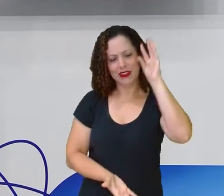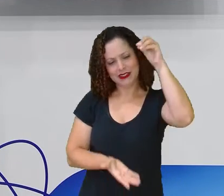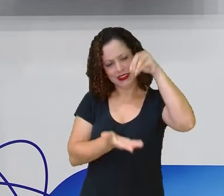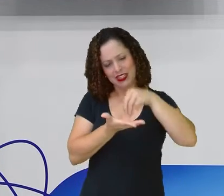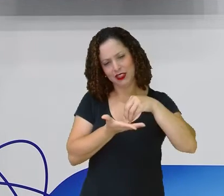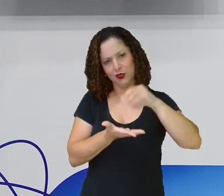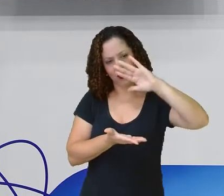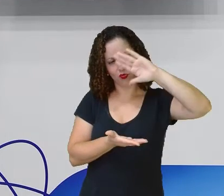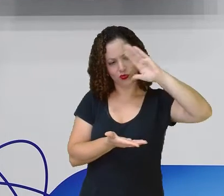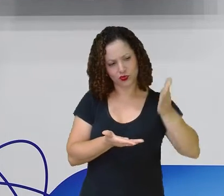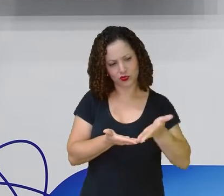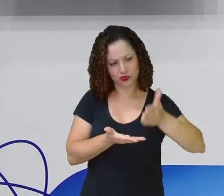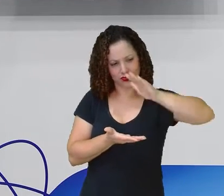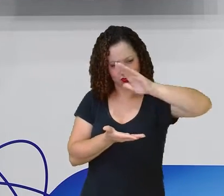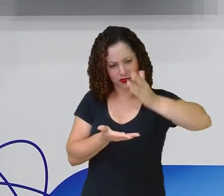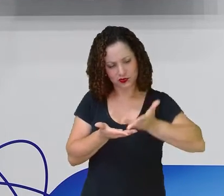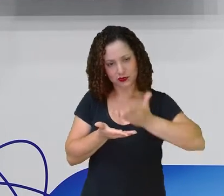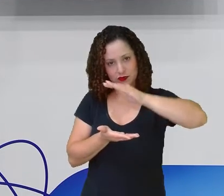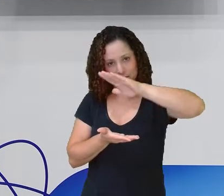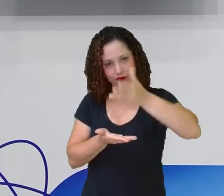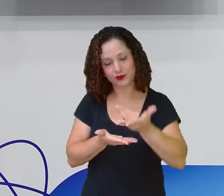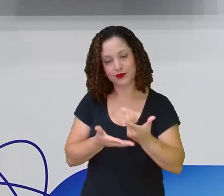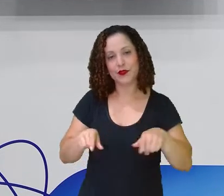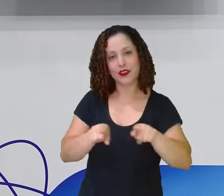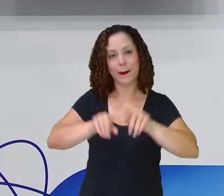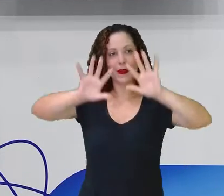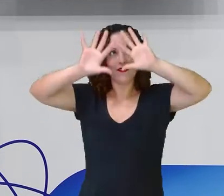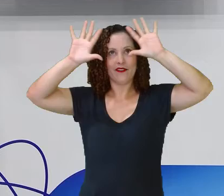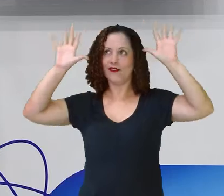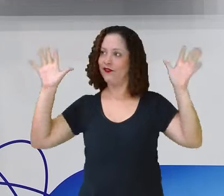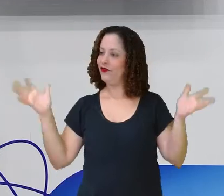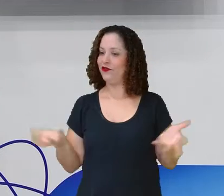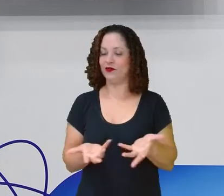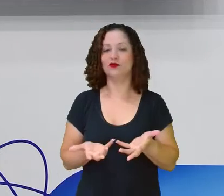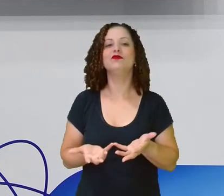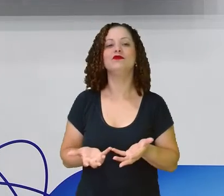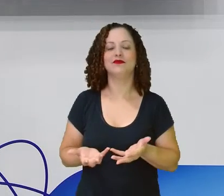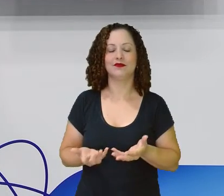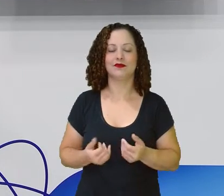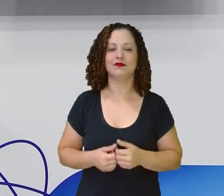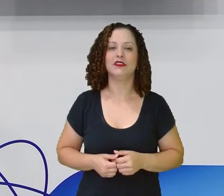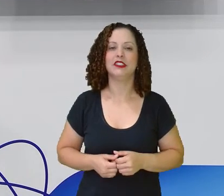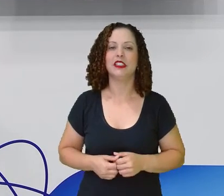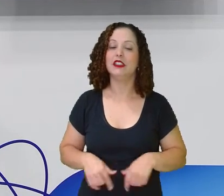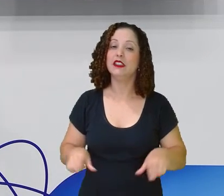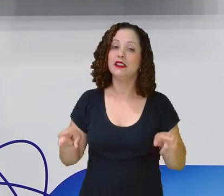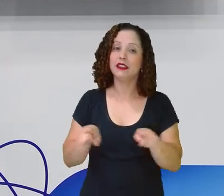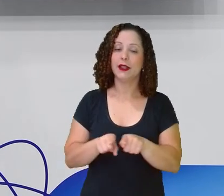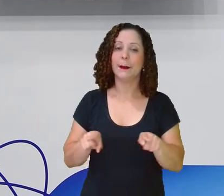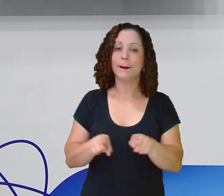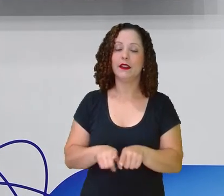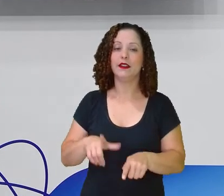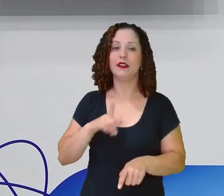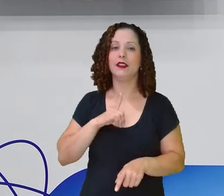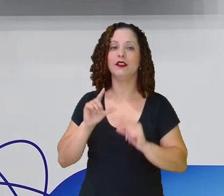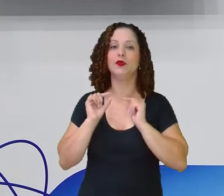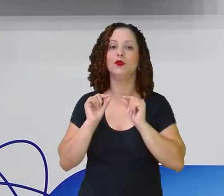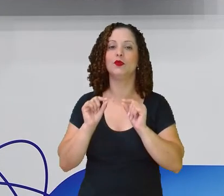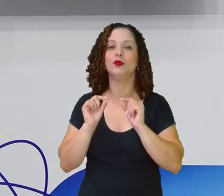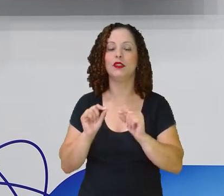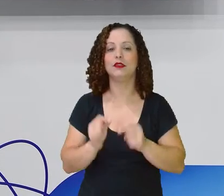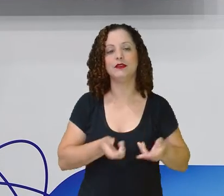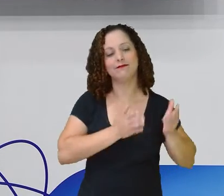estar presente na camada interna, mas além desse conjunto de seres, como também há esse processo